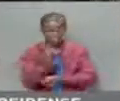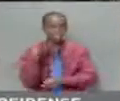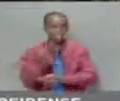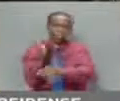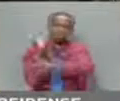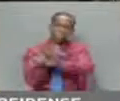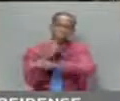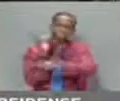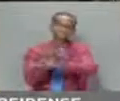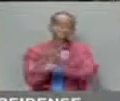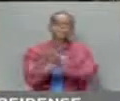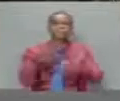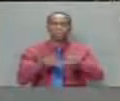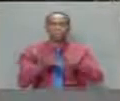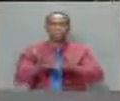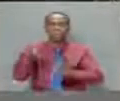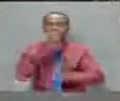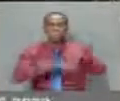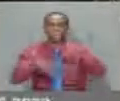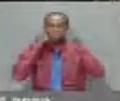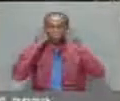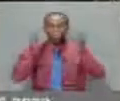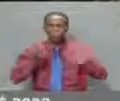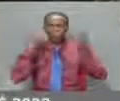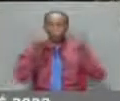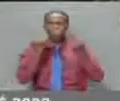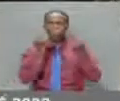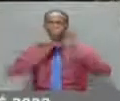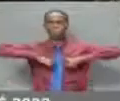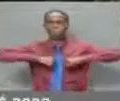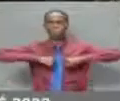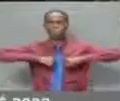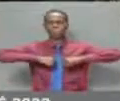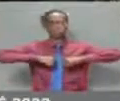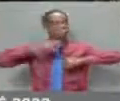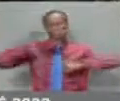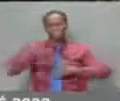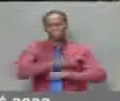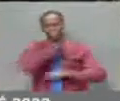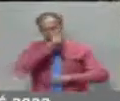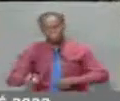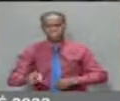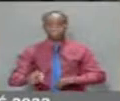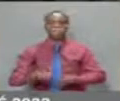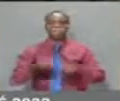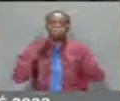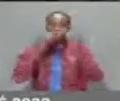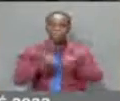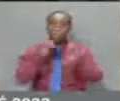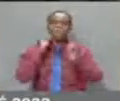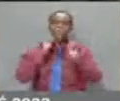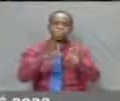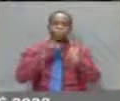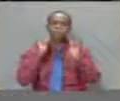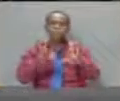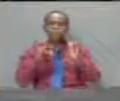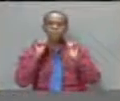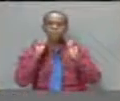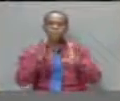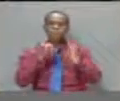podia nem sequer desafiar a autoridade, né, usando por esta via aparelhos de som, não é? E sabe que isso é uma